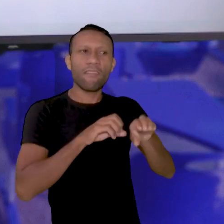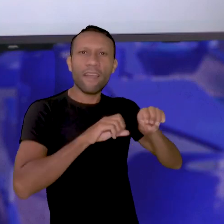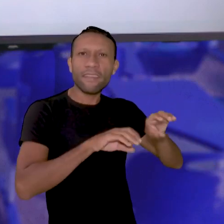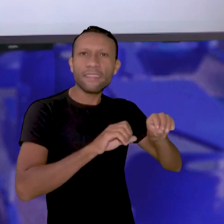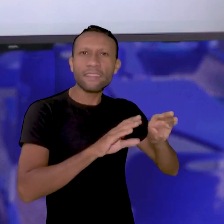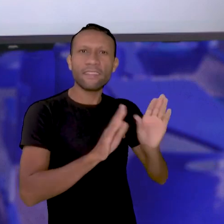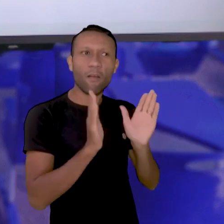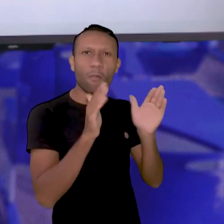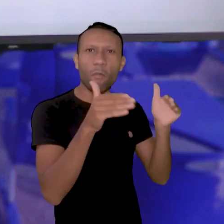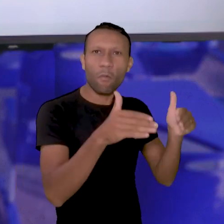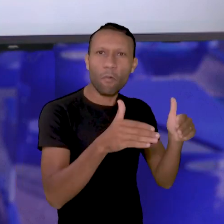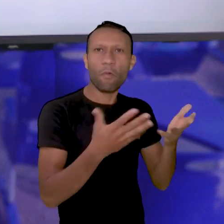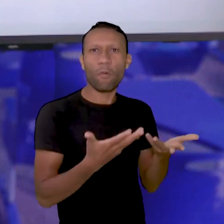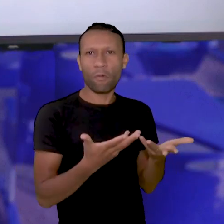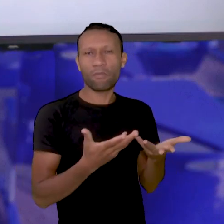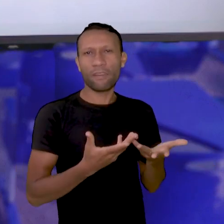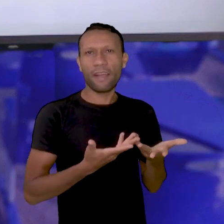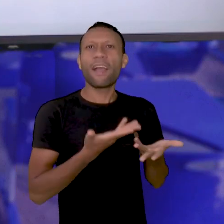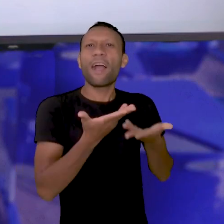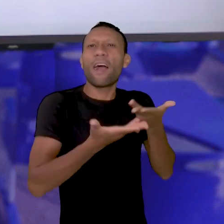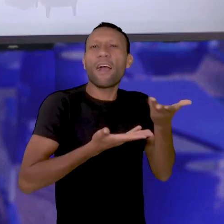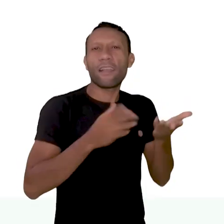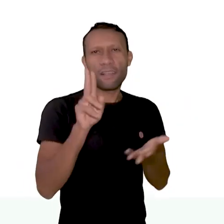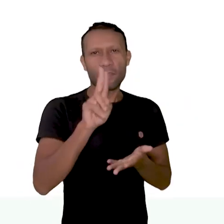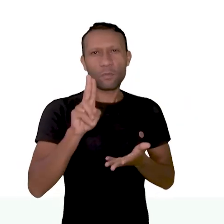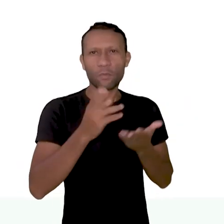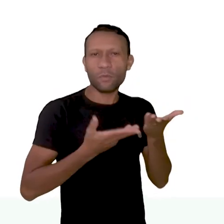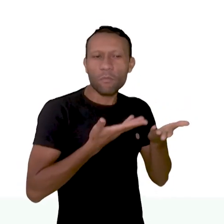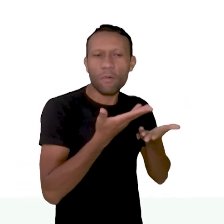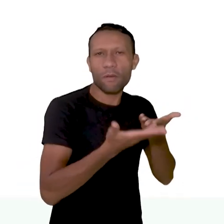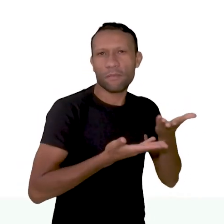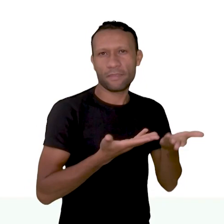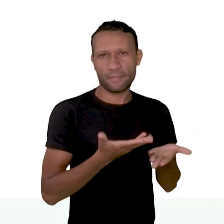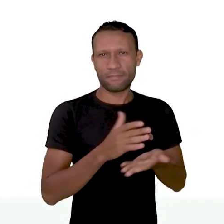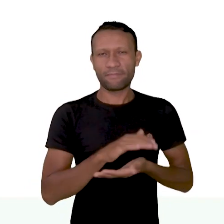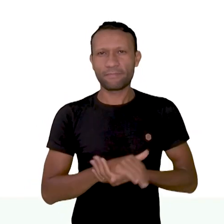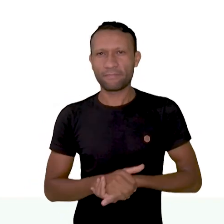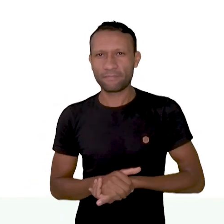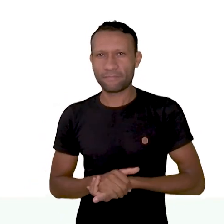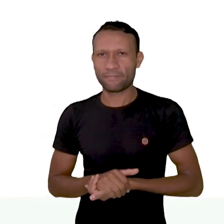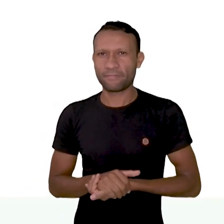usa de argumentação para tudo nessa vida, ok?